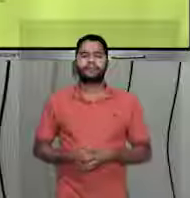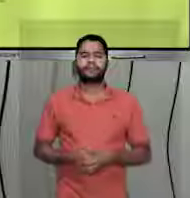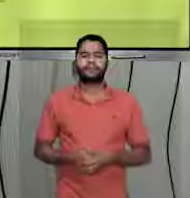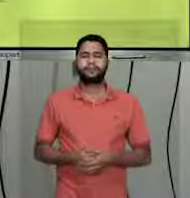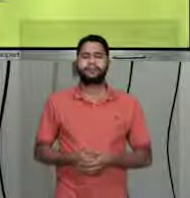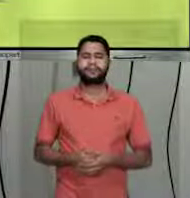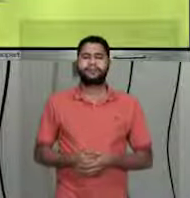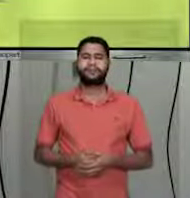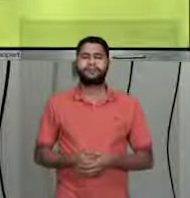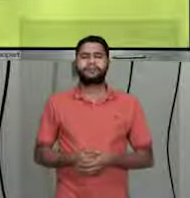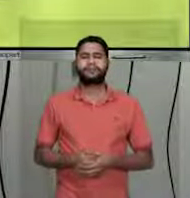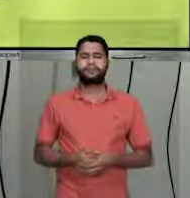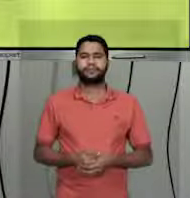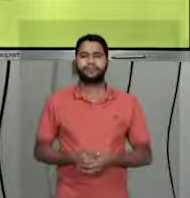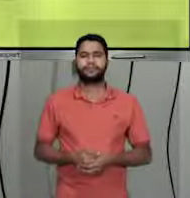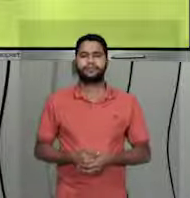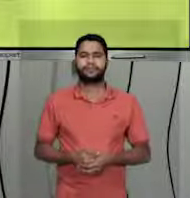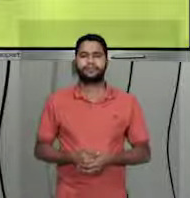Macular.